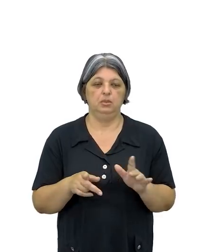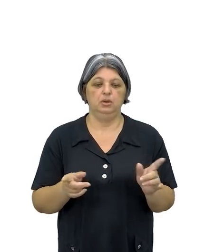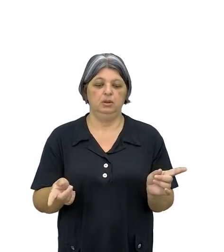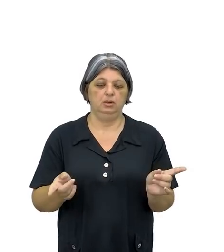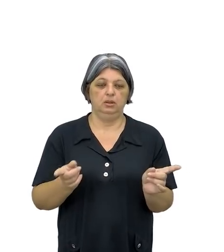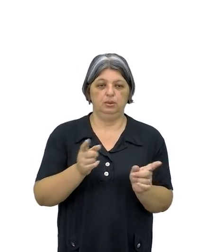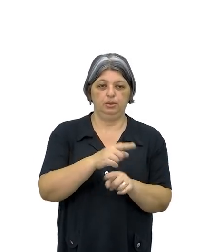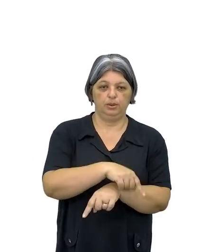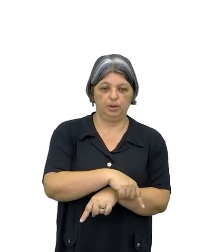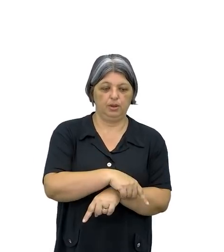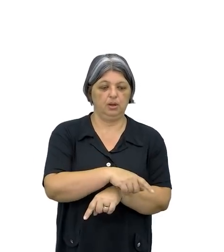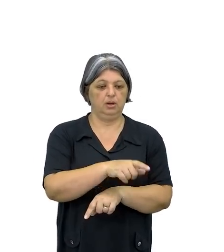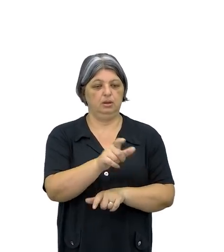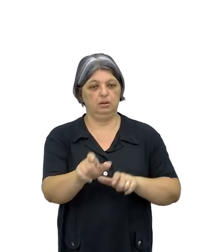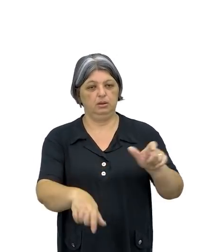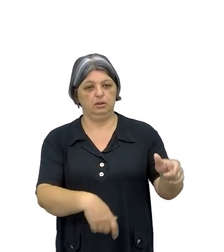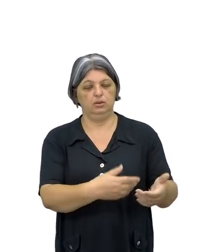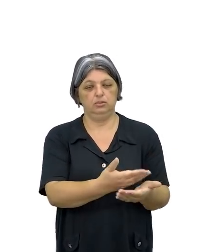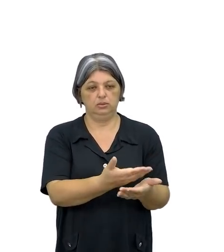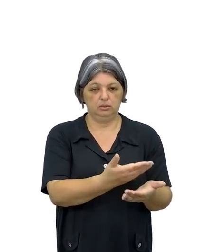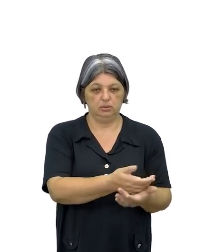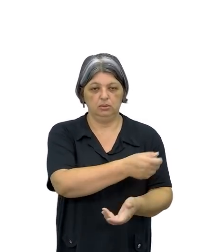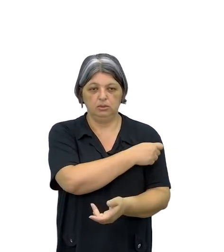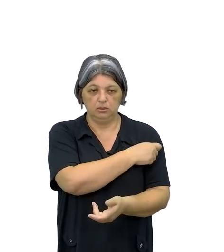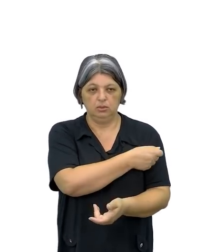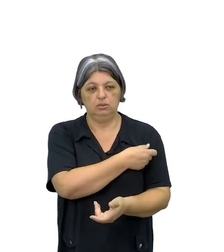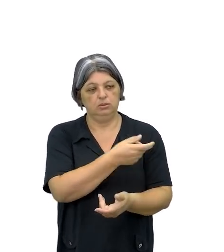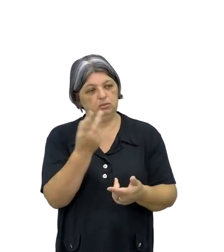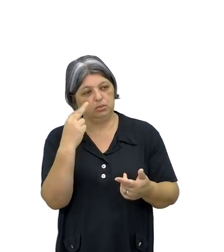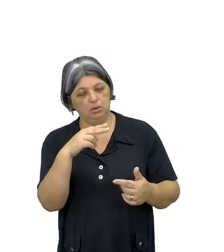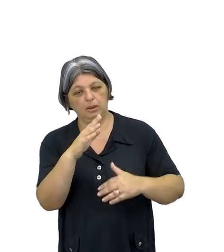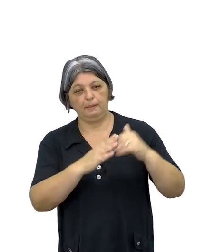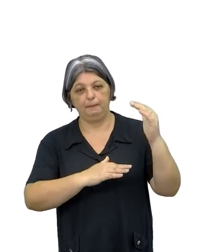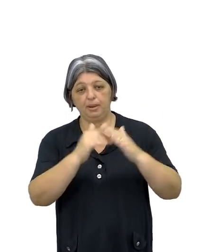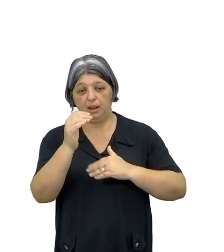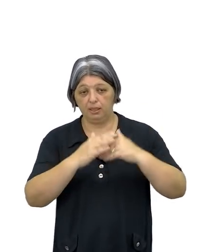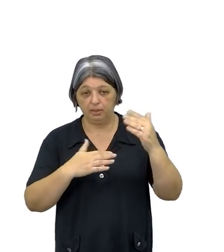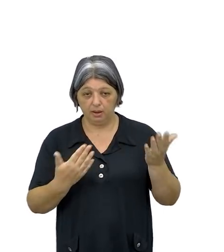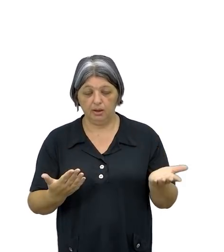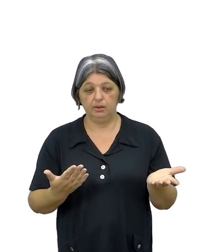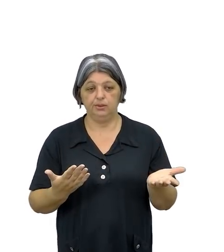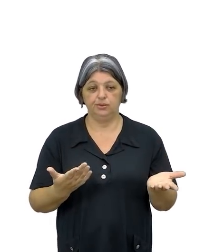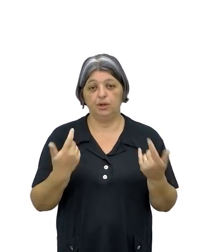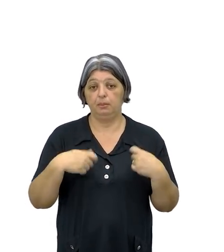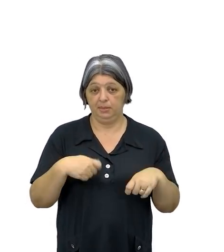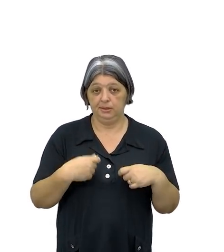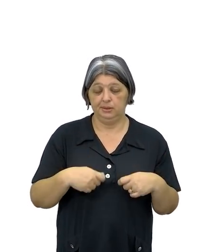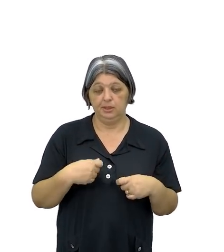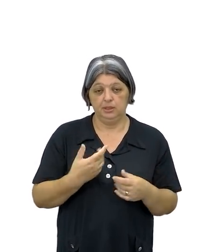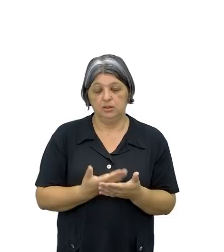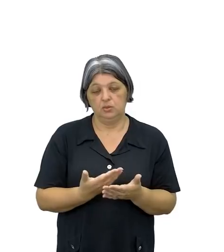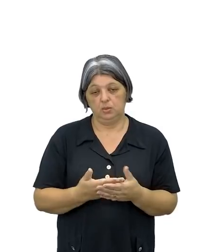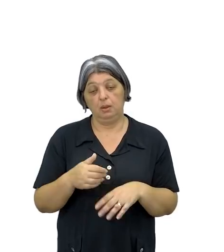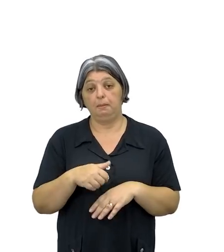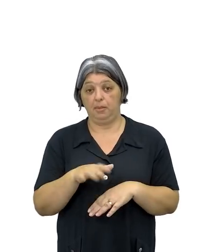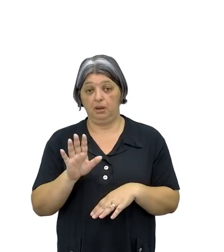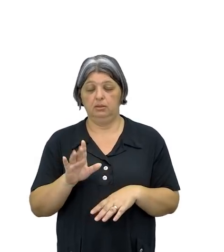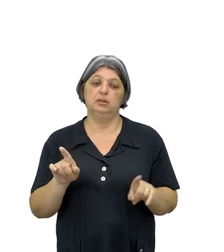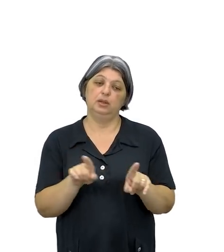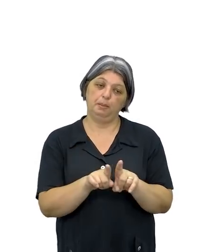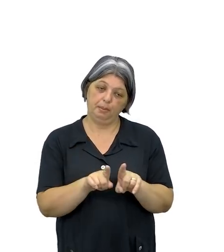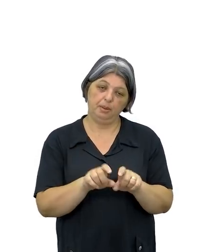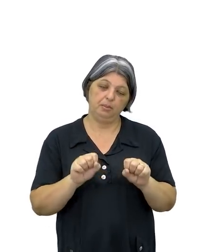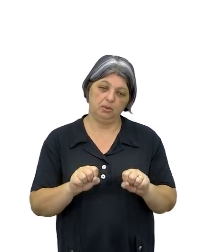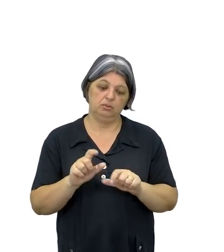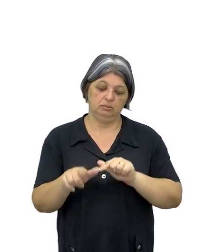de turmas diferentes juntos para olhar aquela determinada habilidade que esteja fragilizada. Ou então vocês podem optar em trabalhar